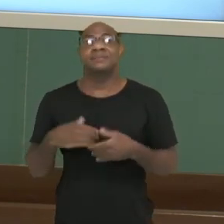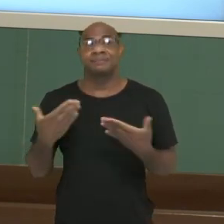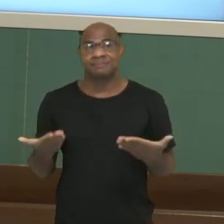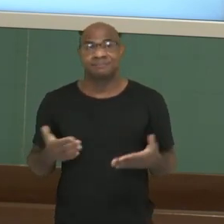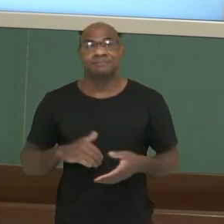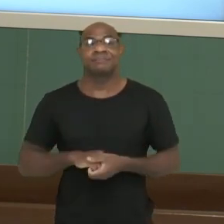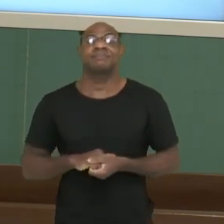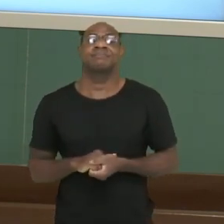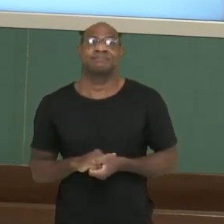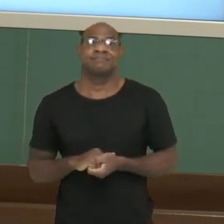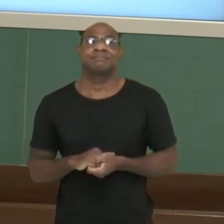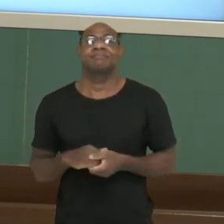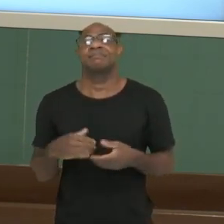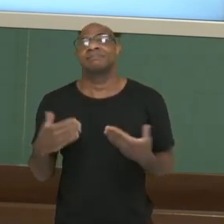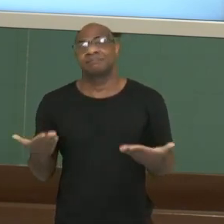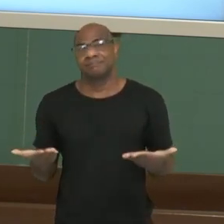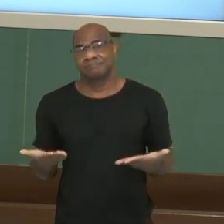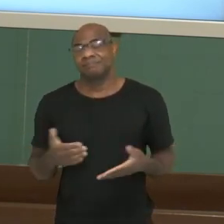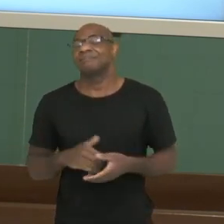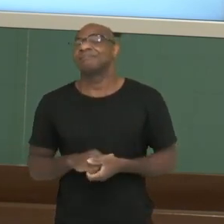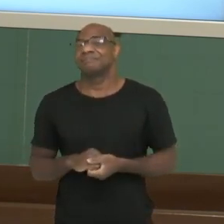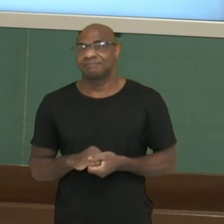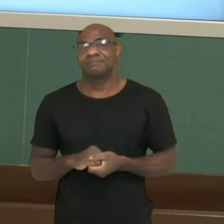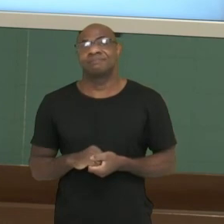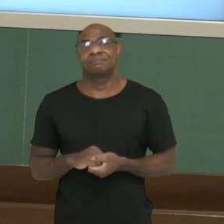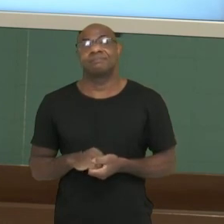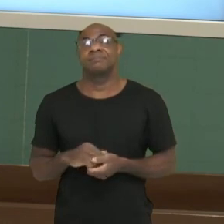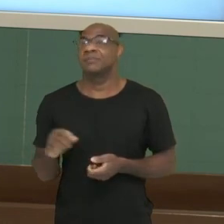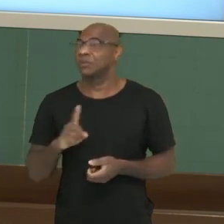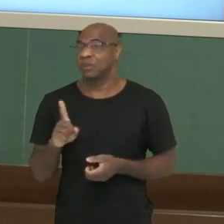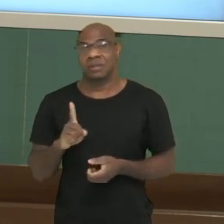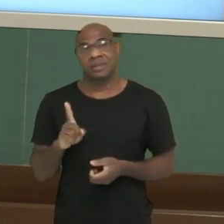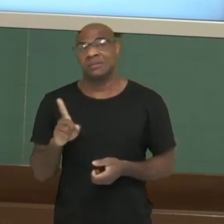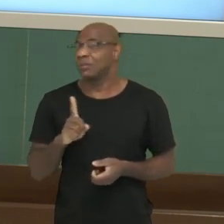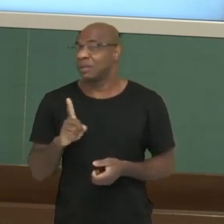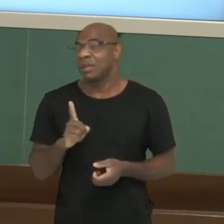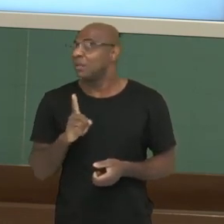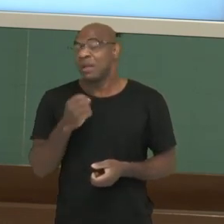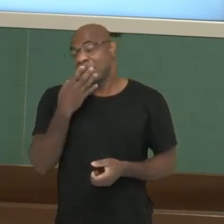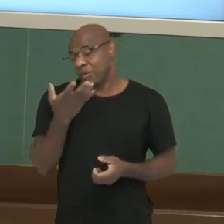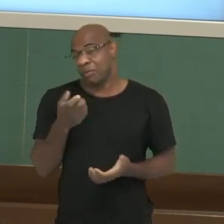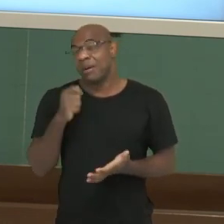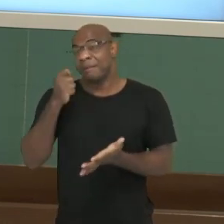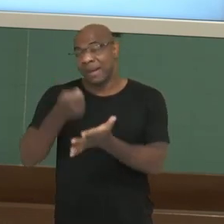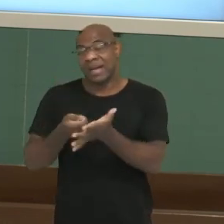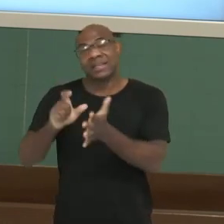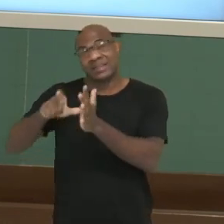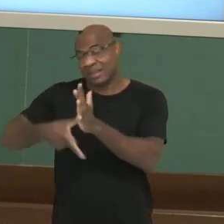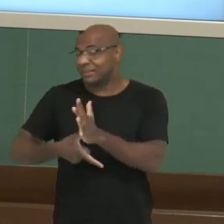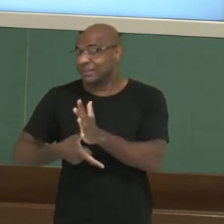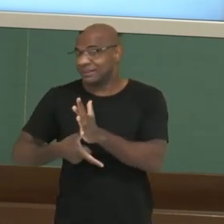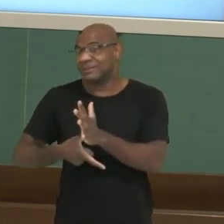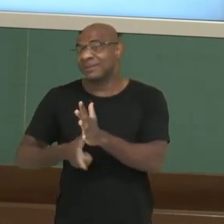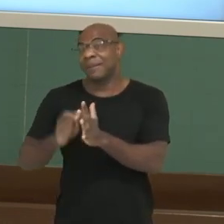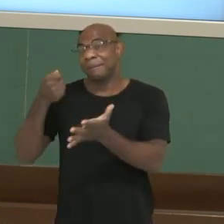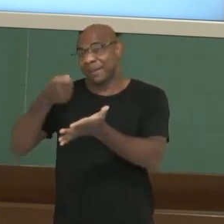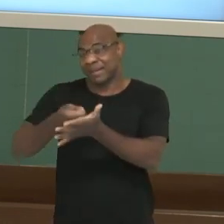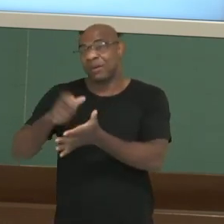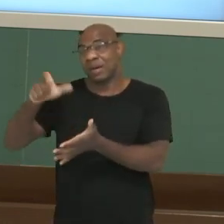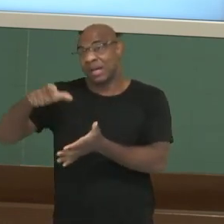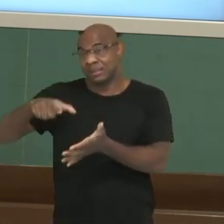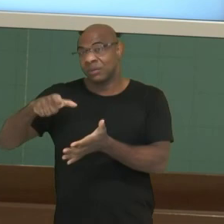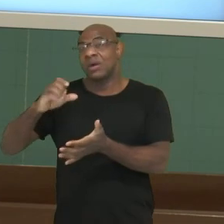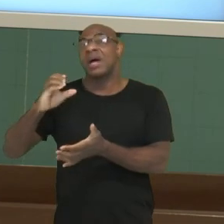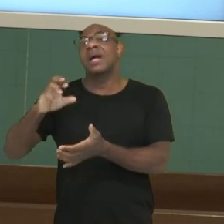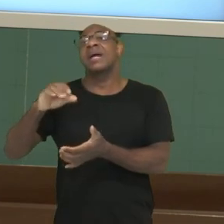bem grosseiramente, por mês. Então, não é nada interessante atrasar a fatura de crédito, hein, do cartão.